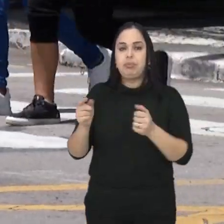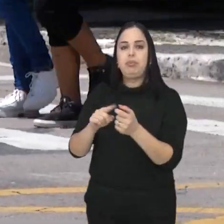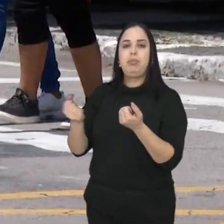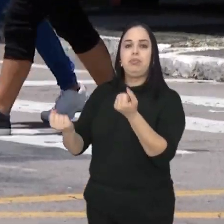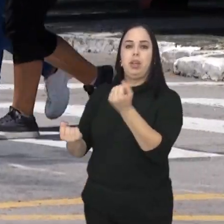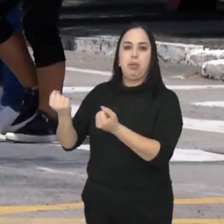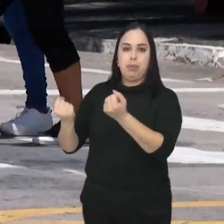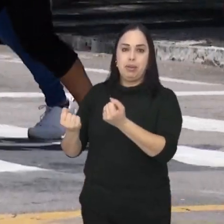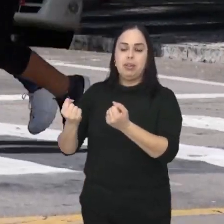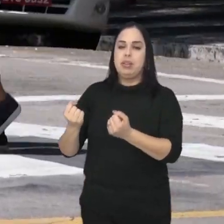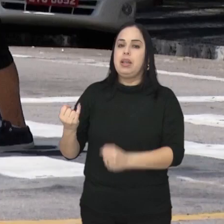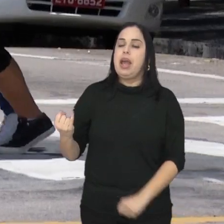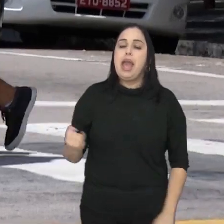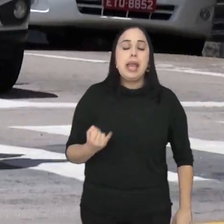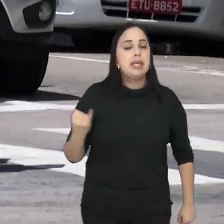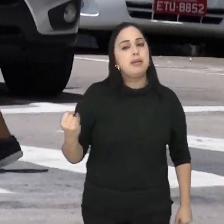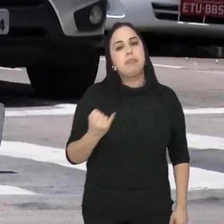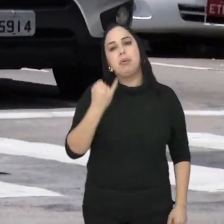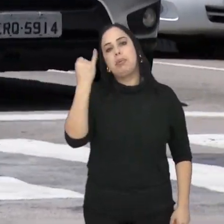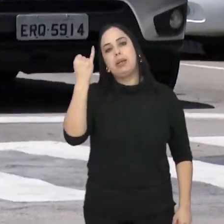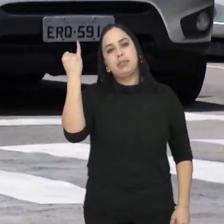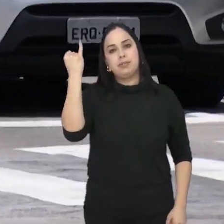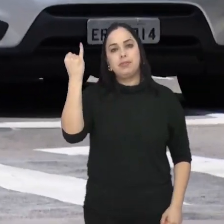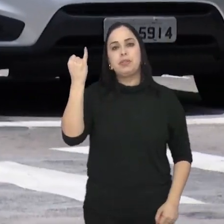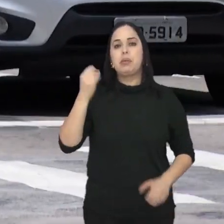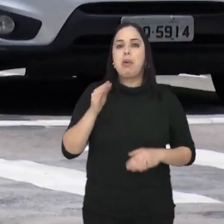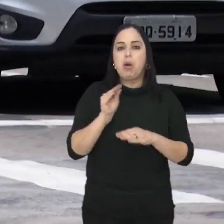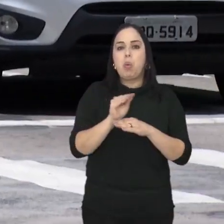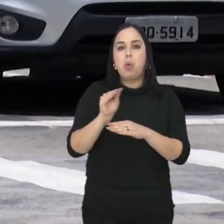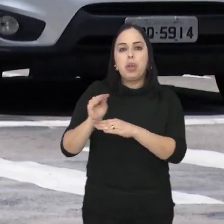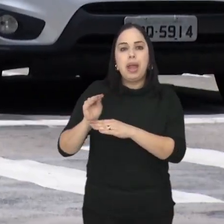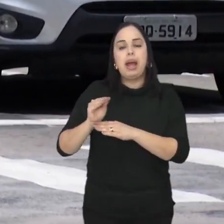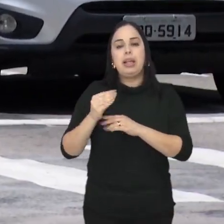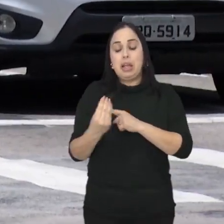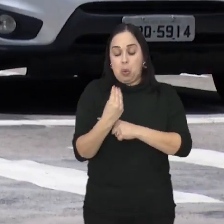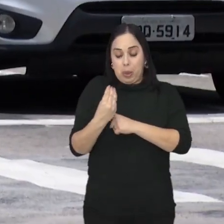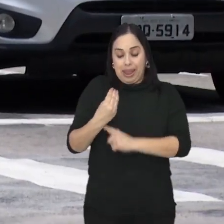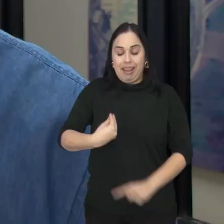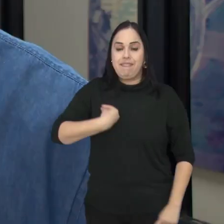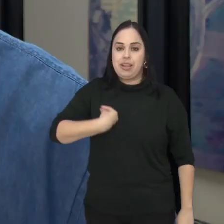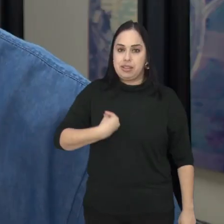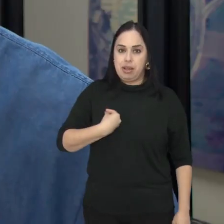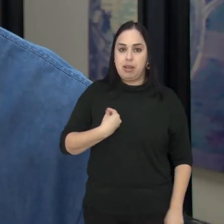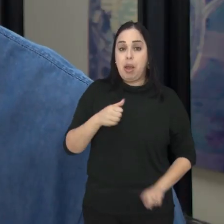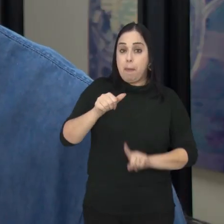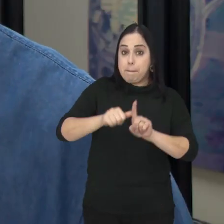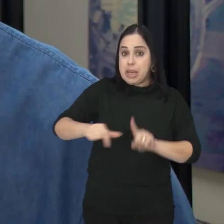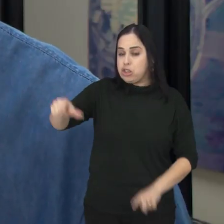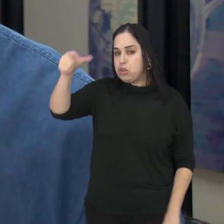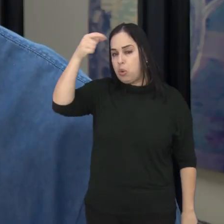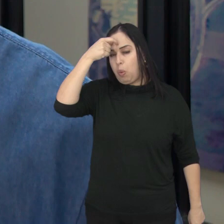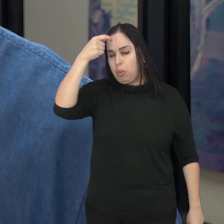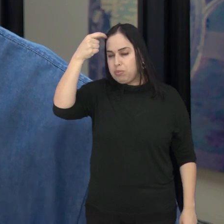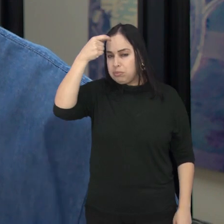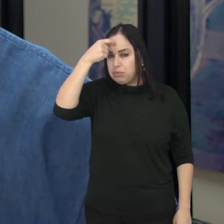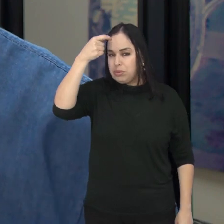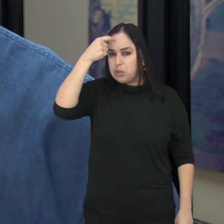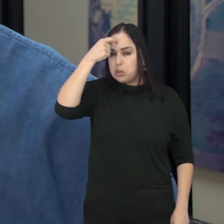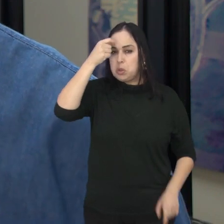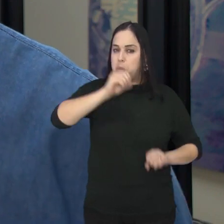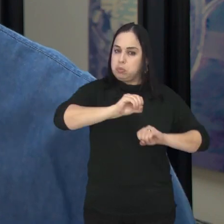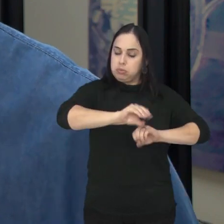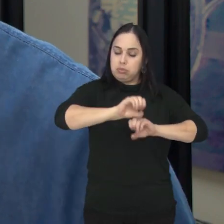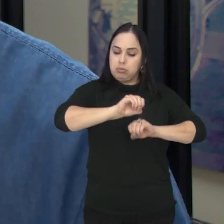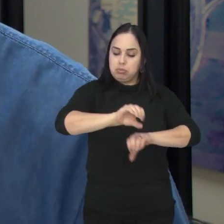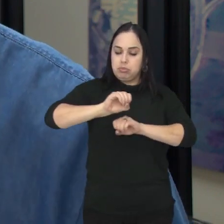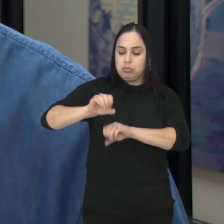a exemplo do Maio Amarelo, também é fundamental para garantir a preservação da vida. É um mês de conscientização, um mês que